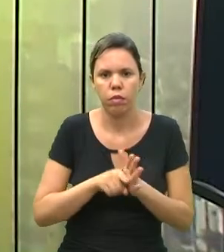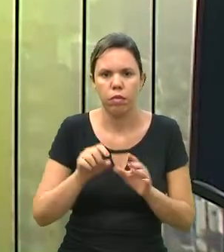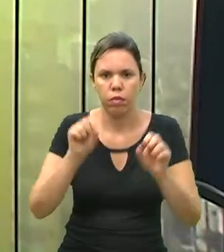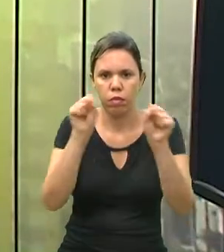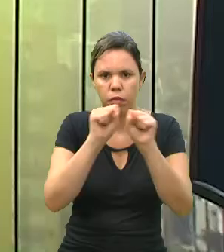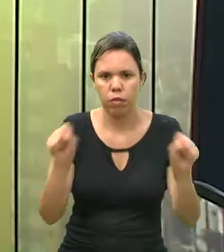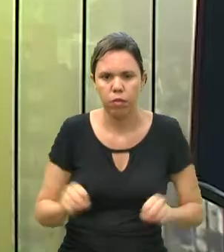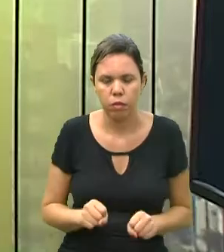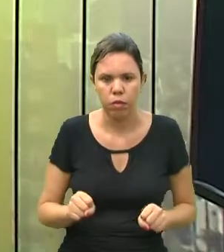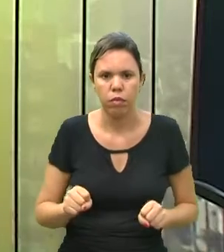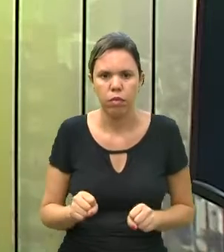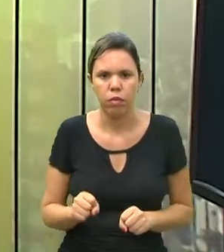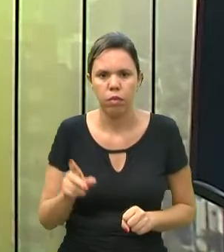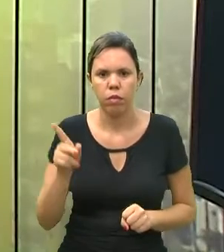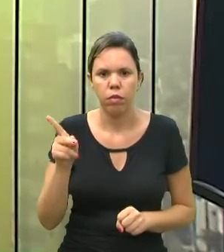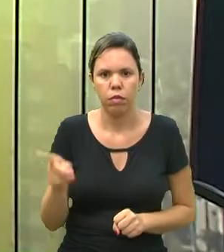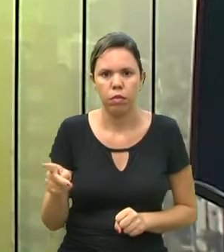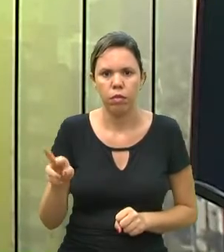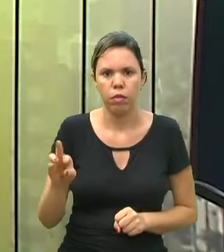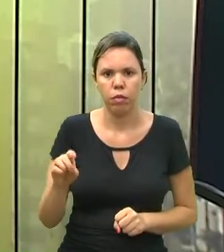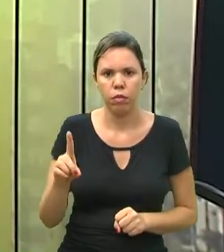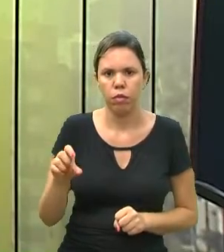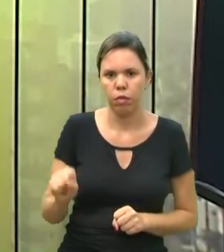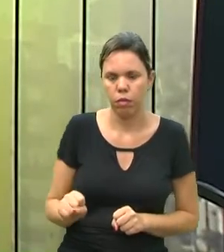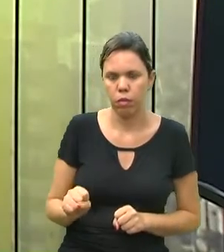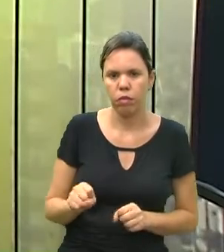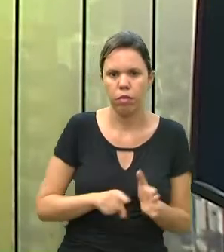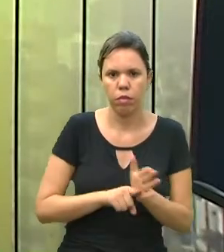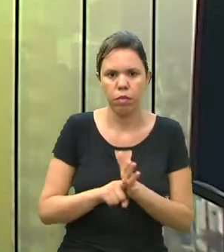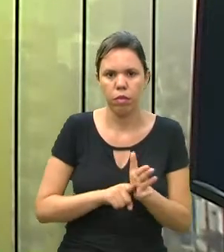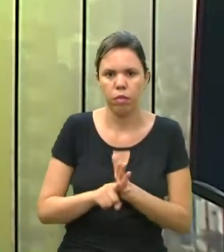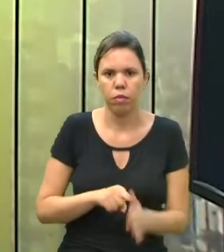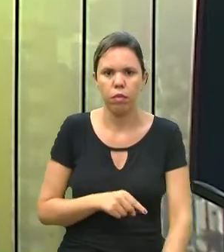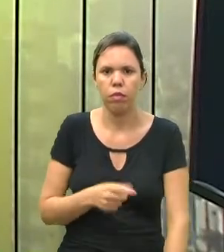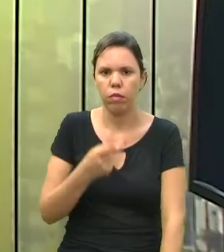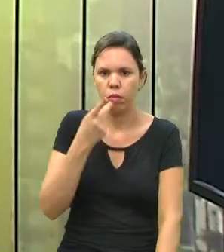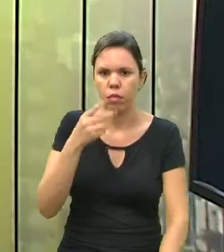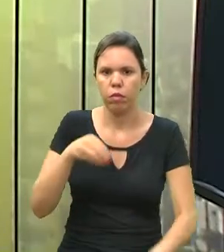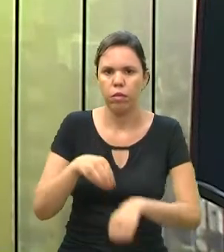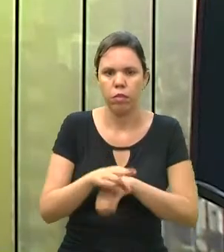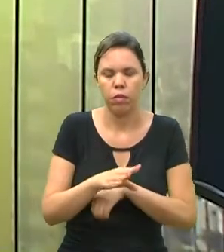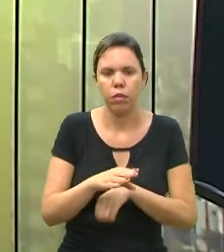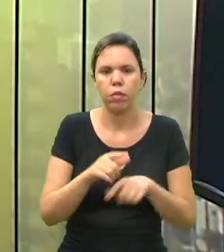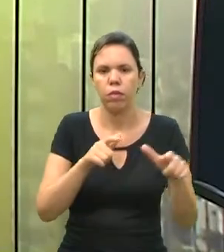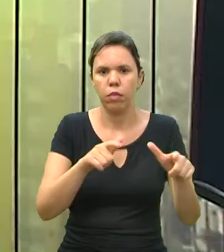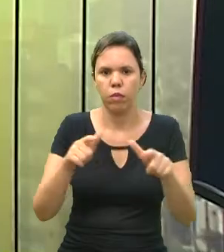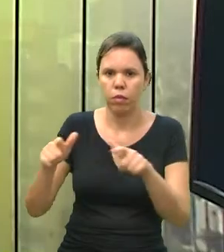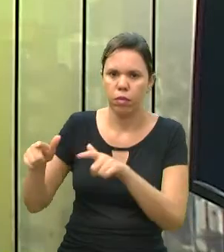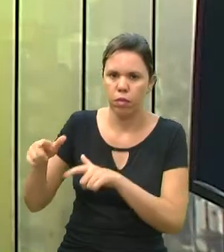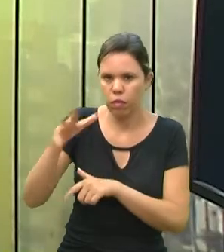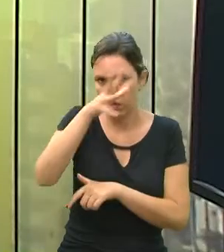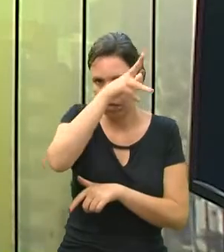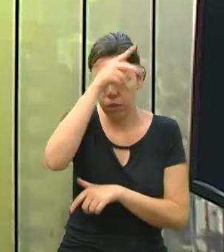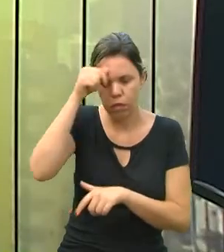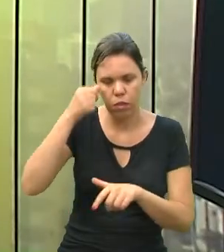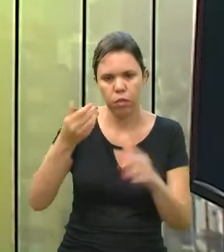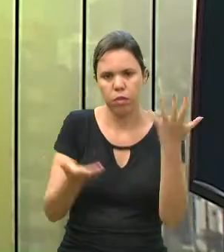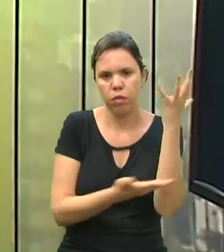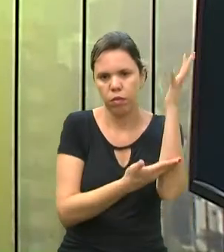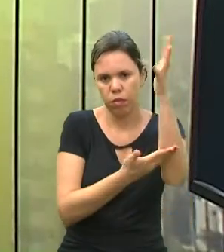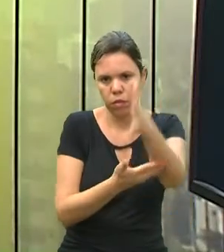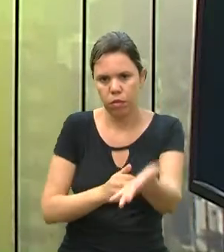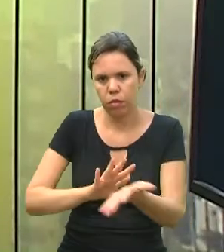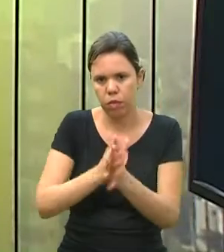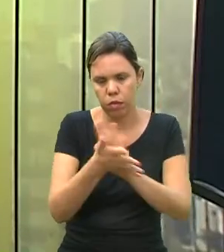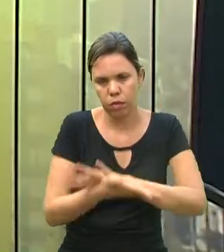consolidados do sistema PRODES, do Instituto Nacional de Pesquisas Espaciais, que indicam que a área desmatada na Amazônia brasileira